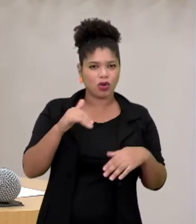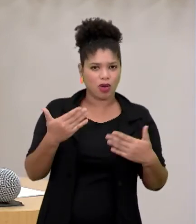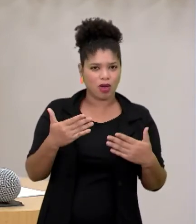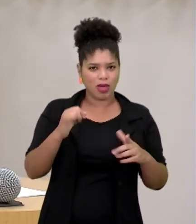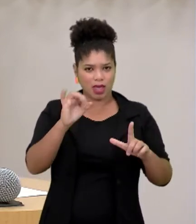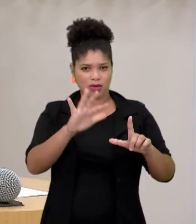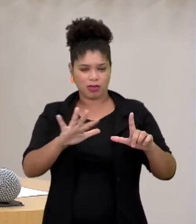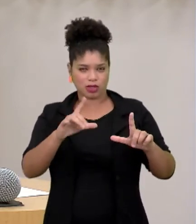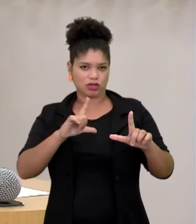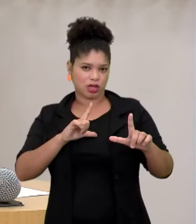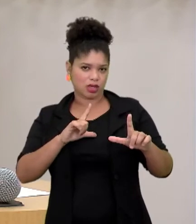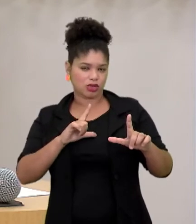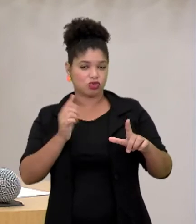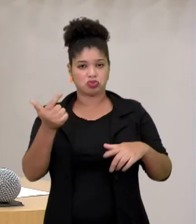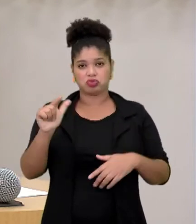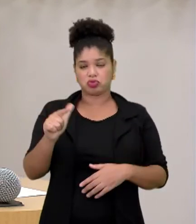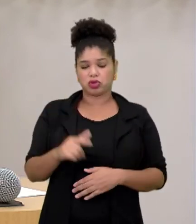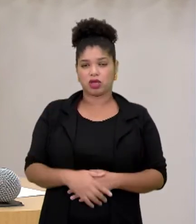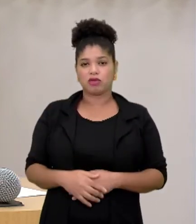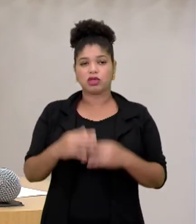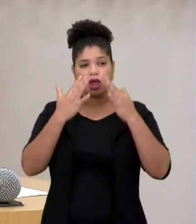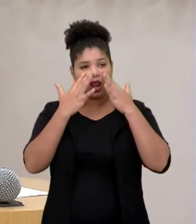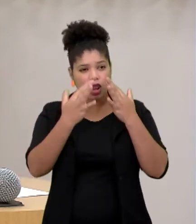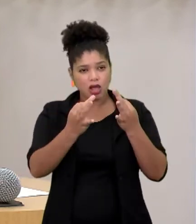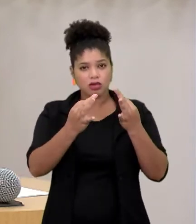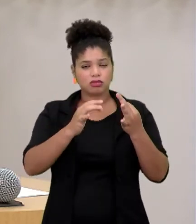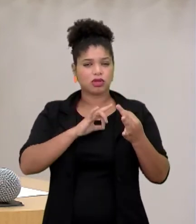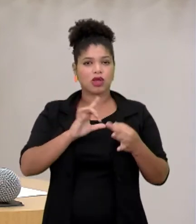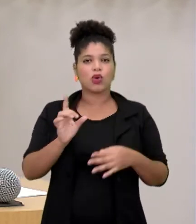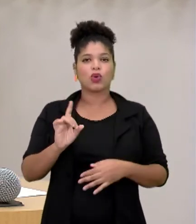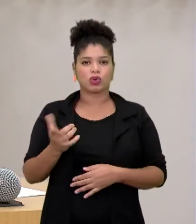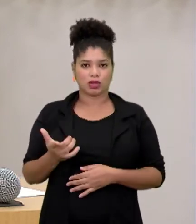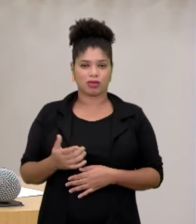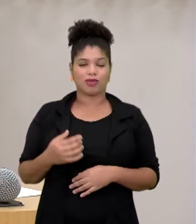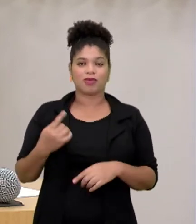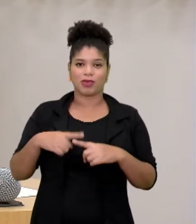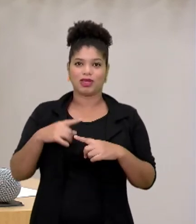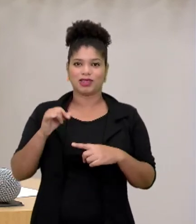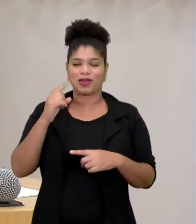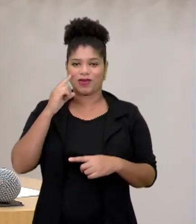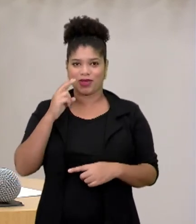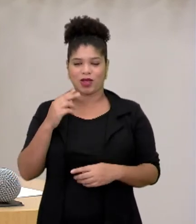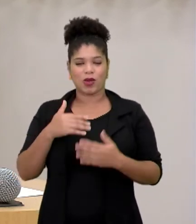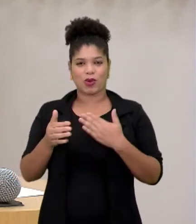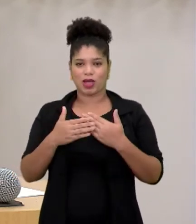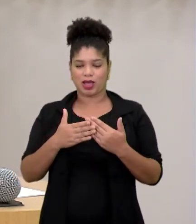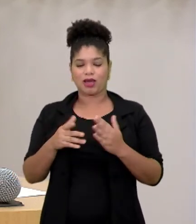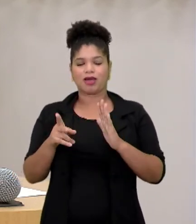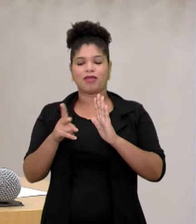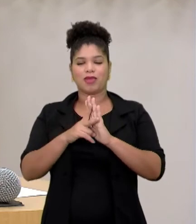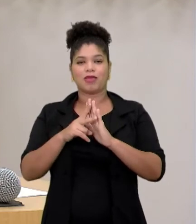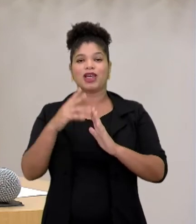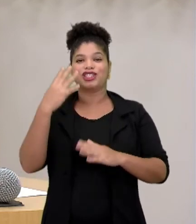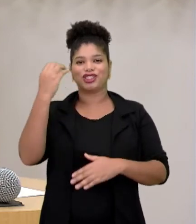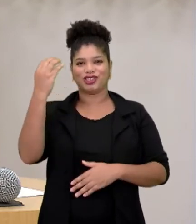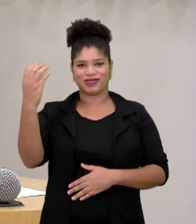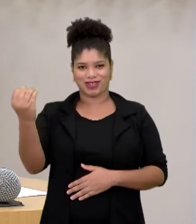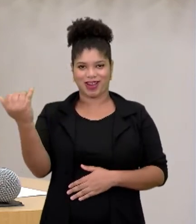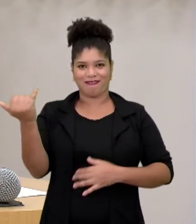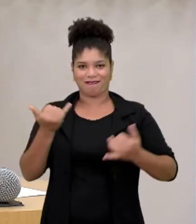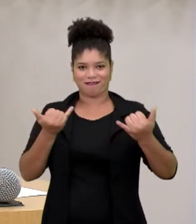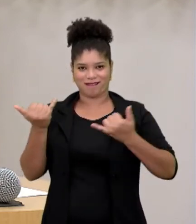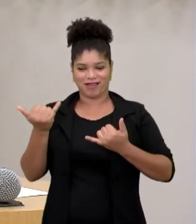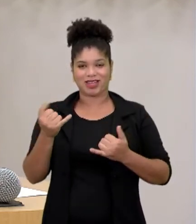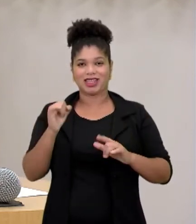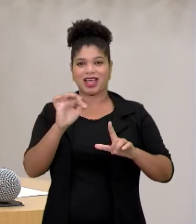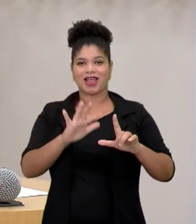imagem? Não tem? as imagens te chamam atenção. Então, óbvio que quando eu recebo uma propaganda de viagem, eh, a quando eles mandam